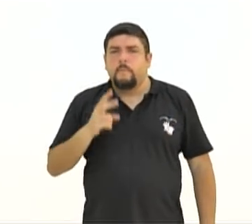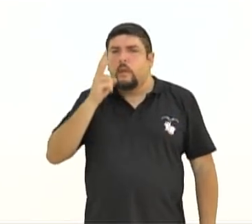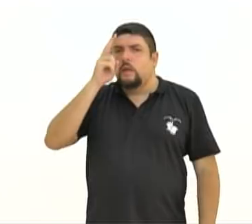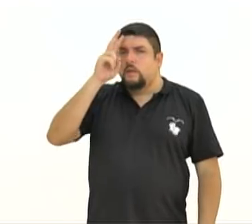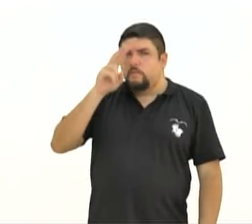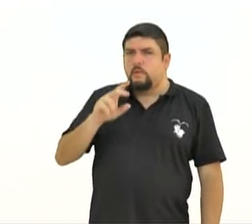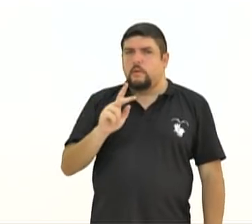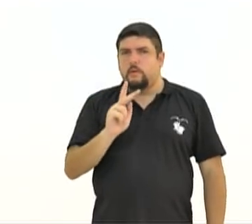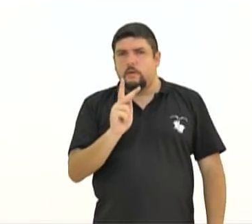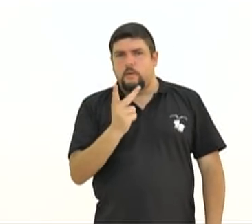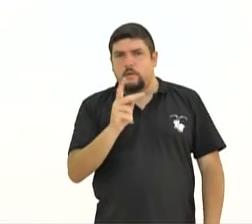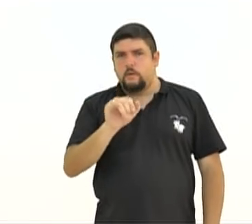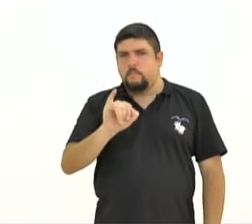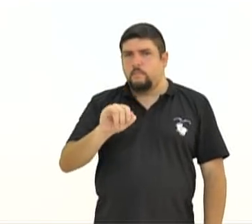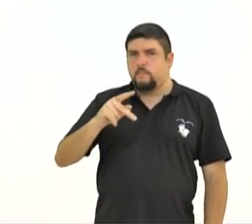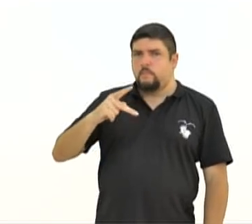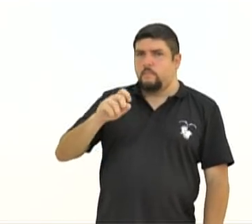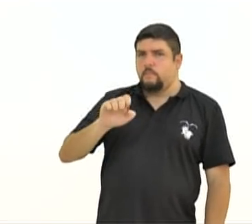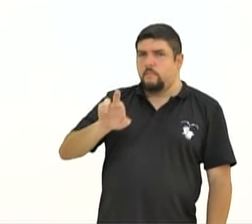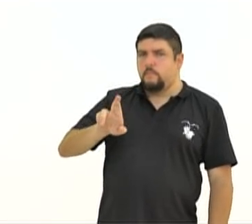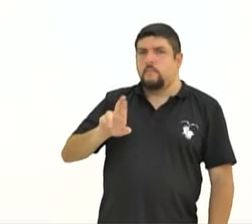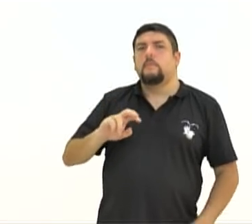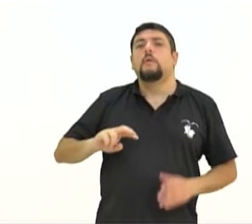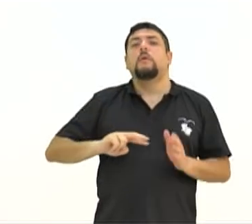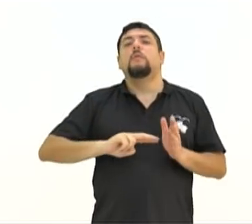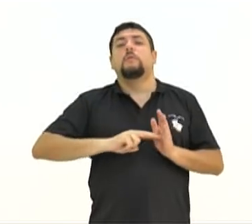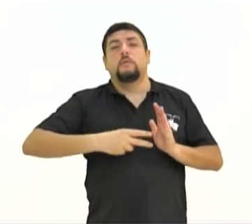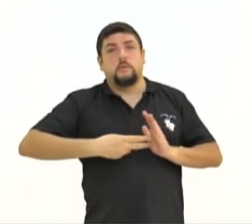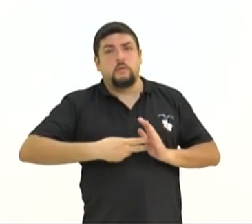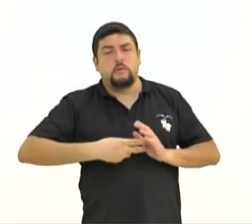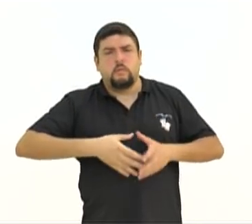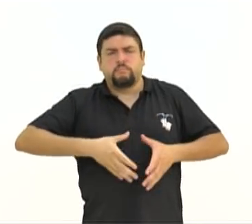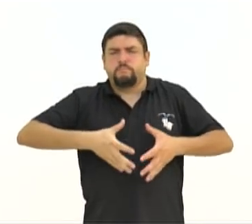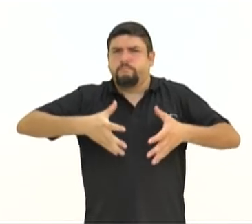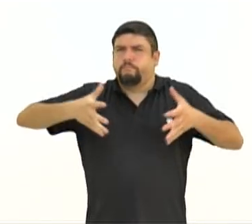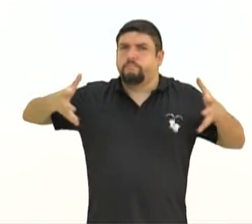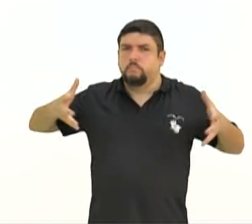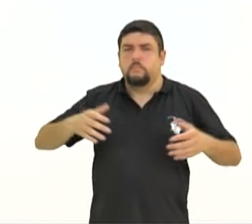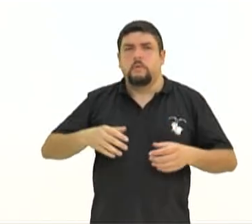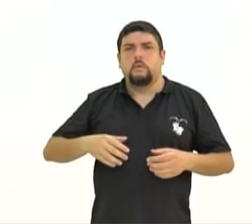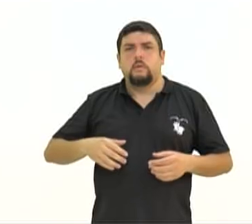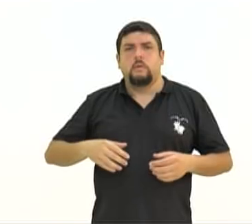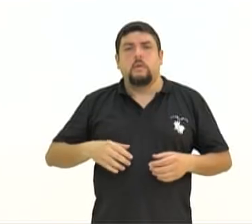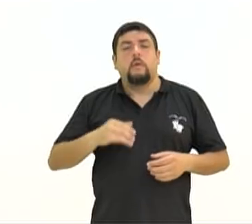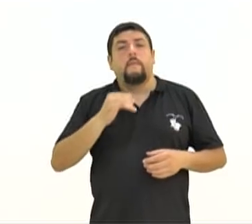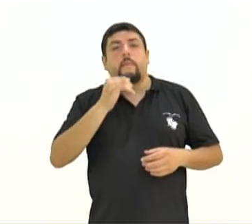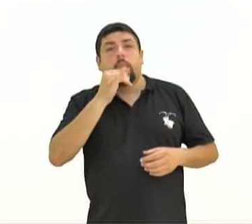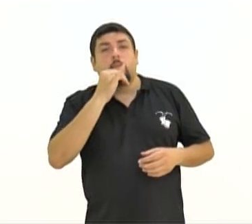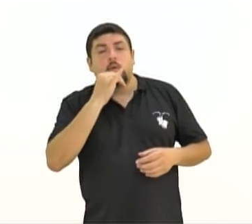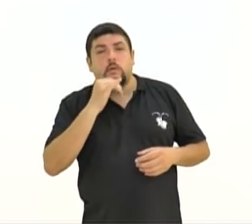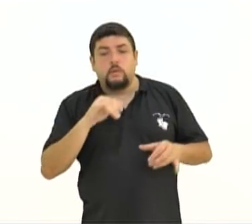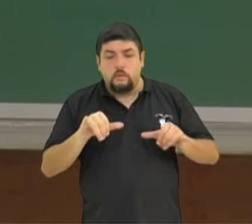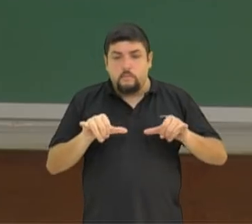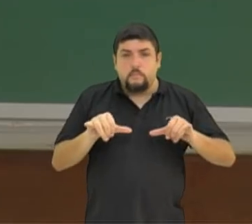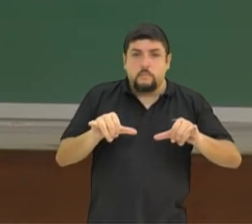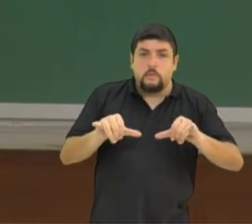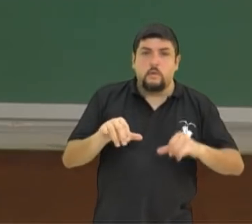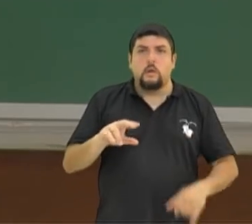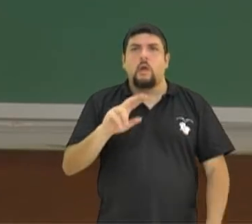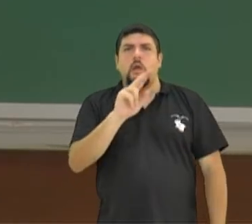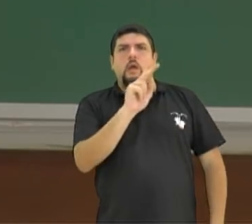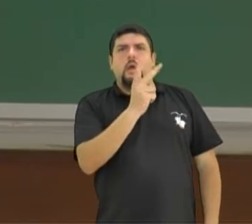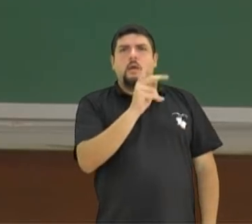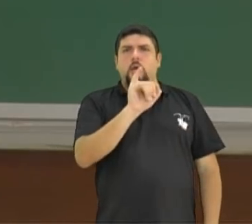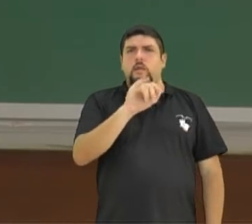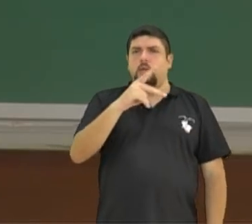prefixo hiper ele representa algo grande, né? Então, para mercado a gente pode ter hipermercado, né?